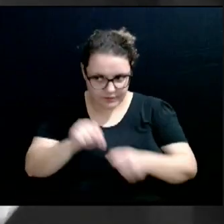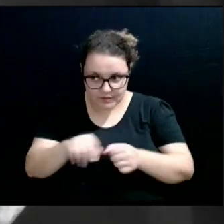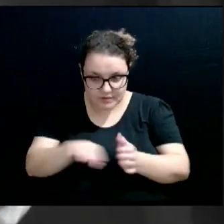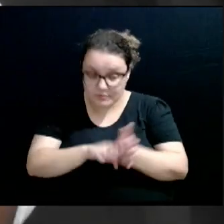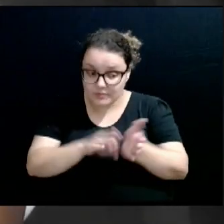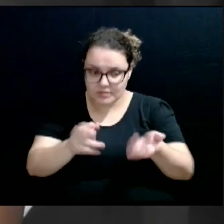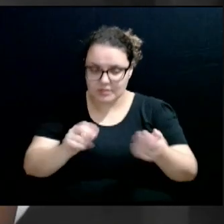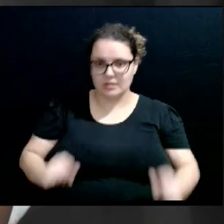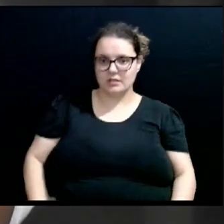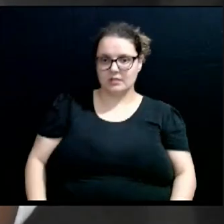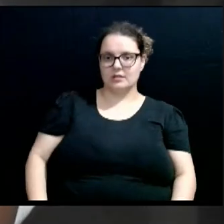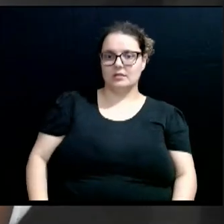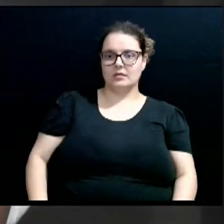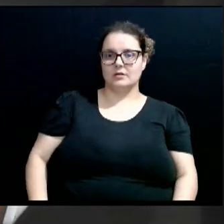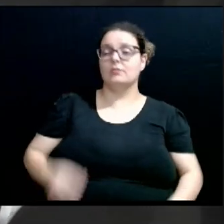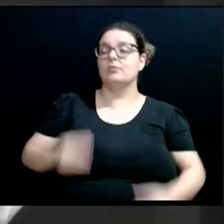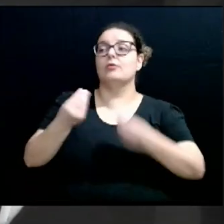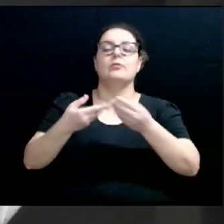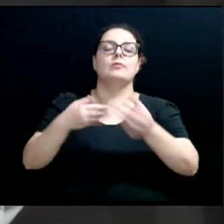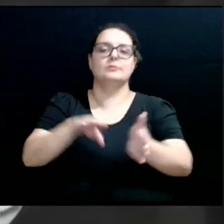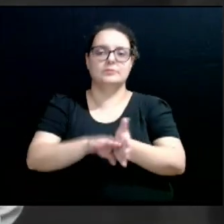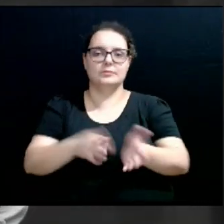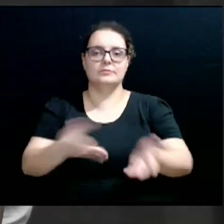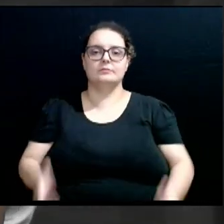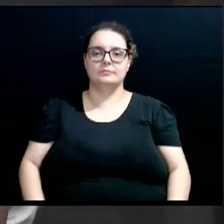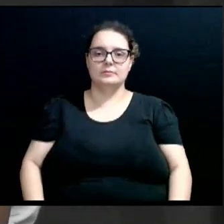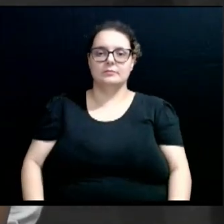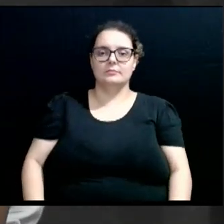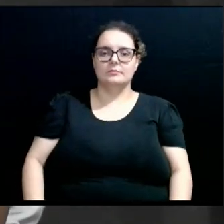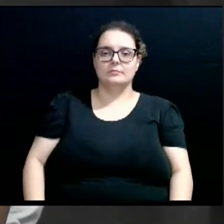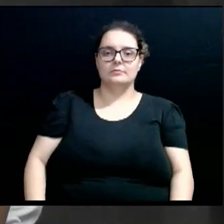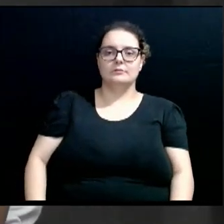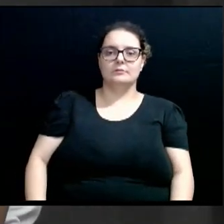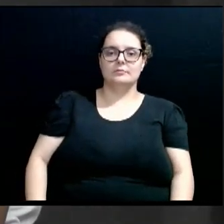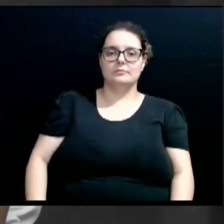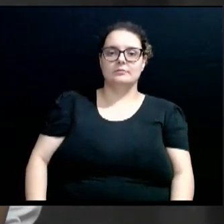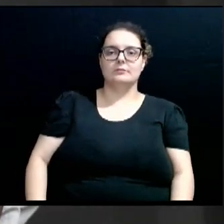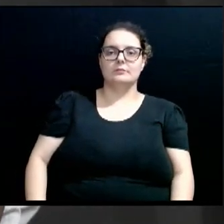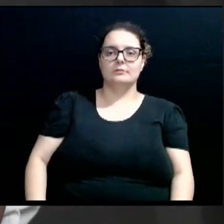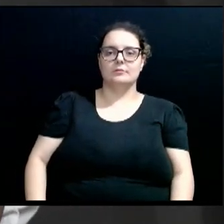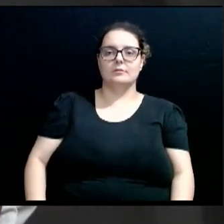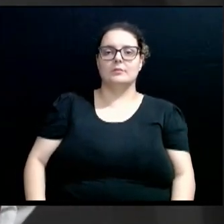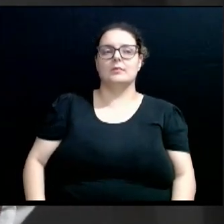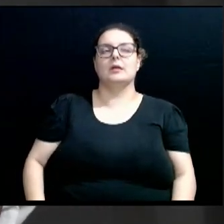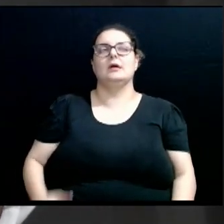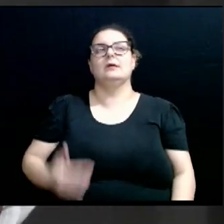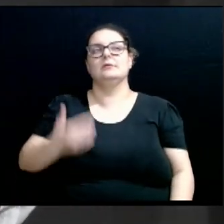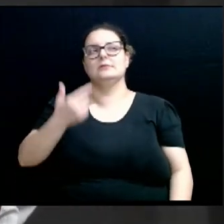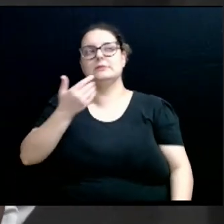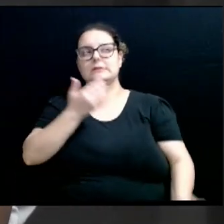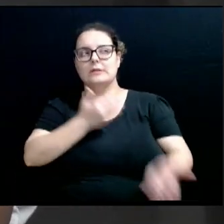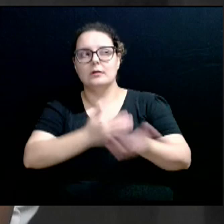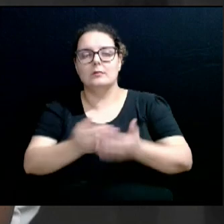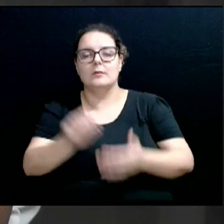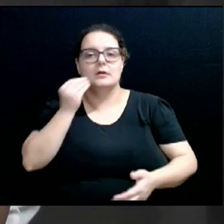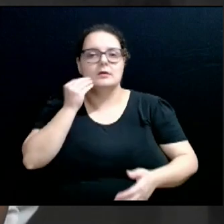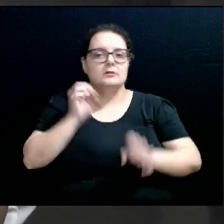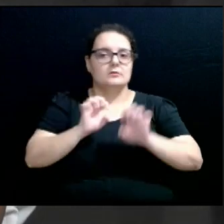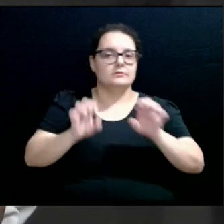aí você começa a tentar se estruturar. Porque é isso, você